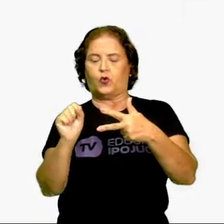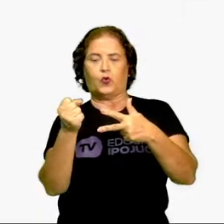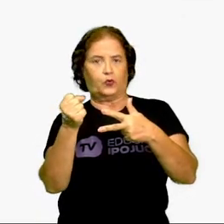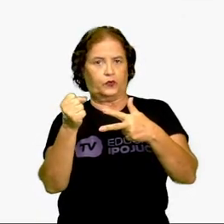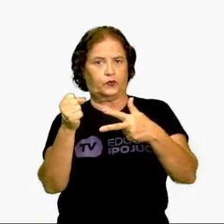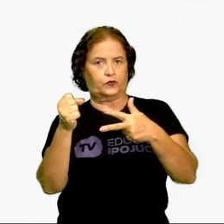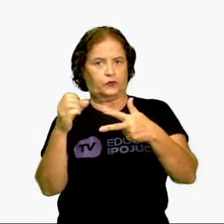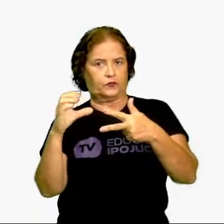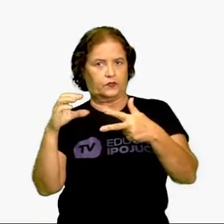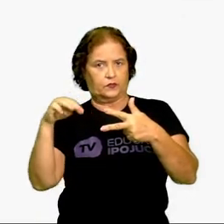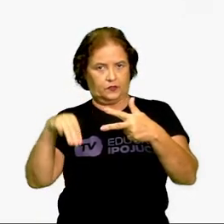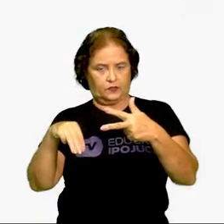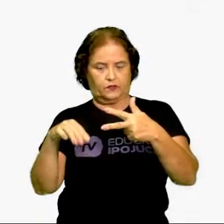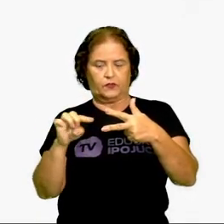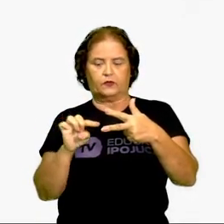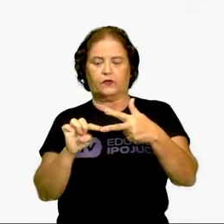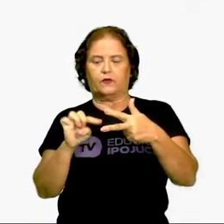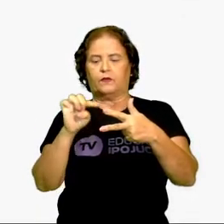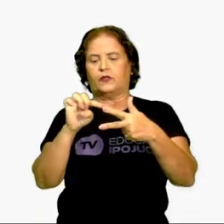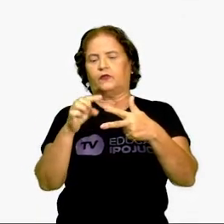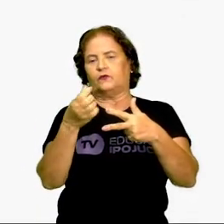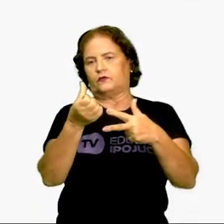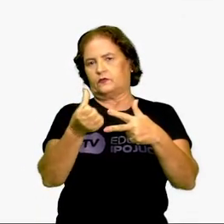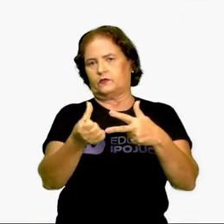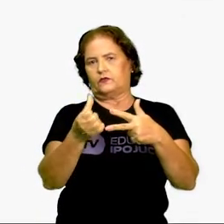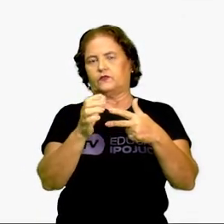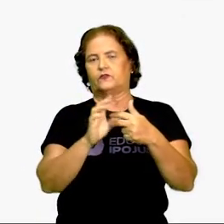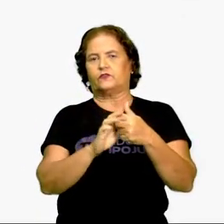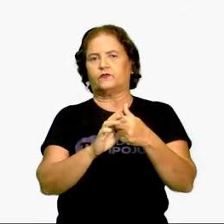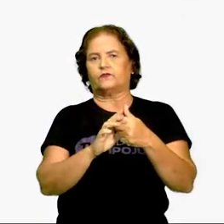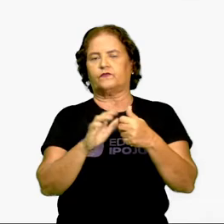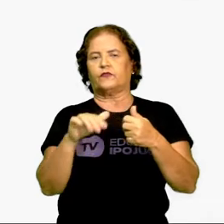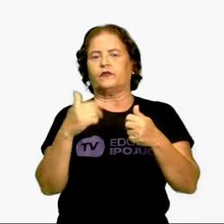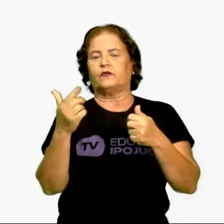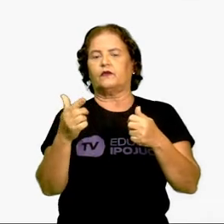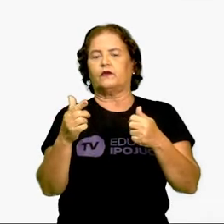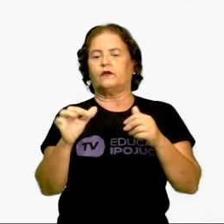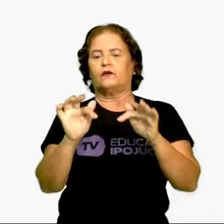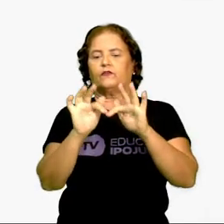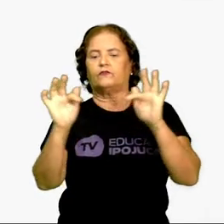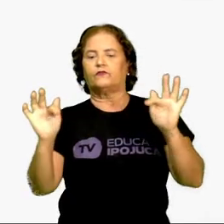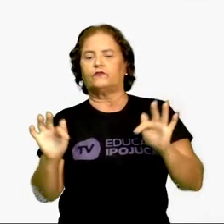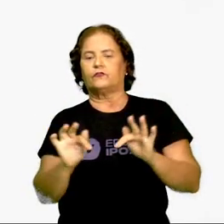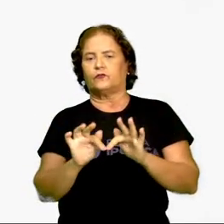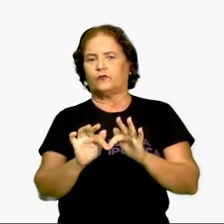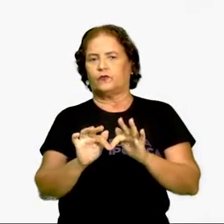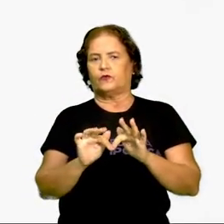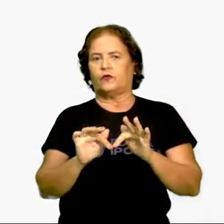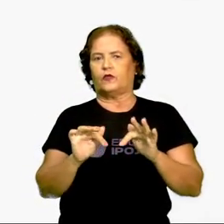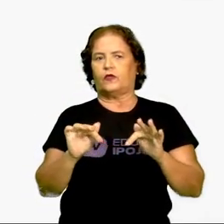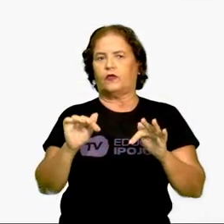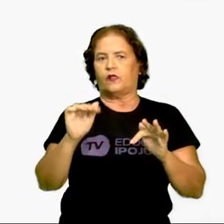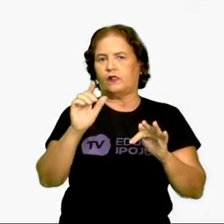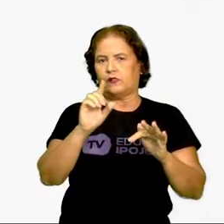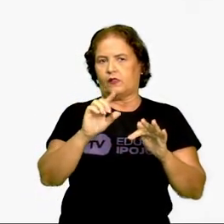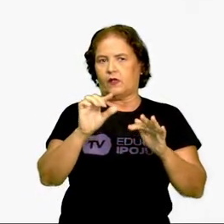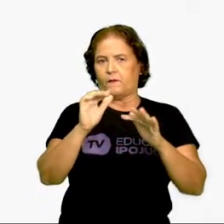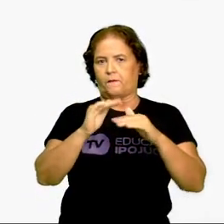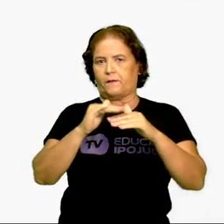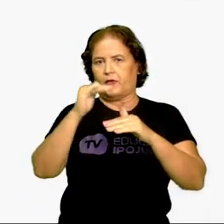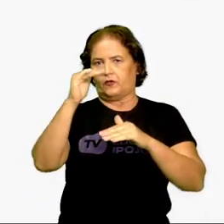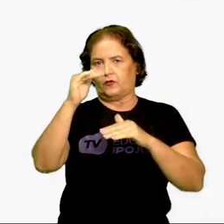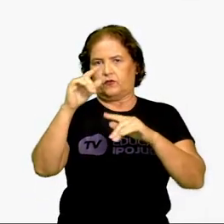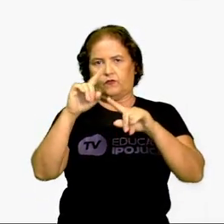centímetros e a diagonal menor, 6. A fórmula é diagonal maior vezes a diagonal